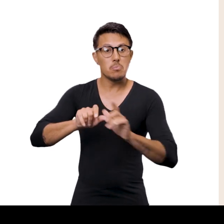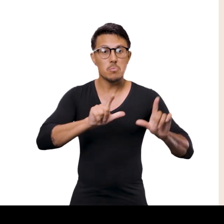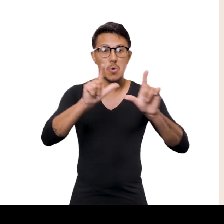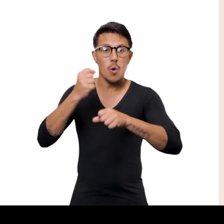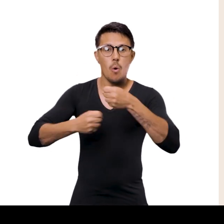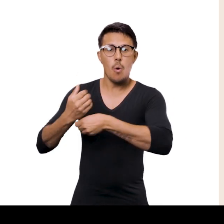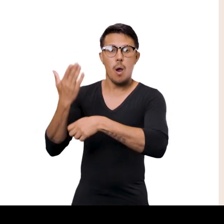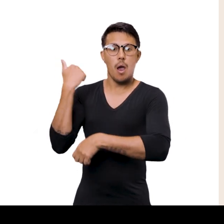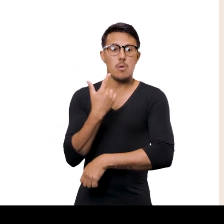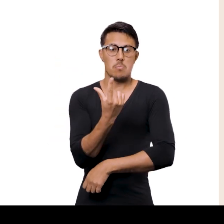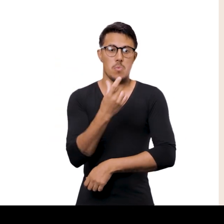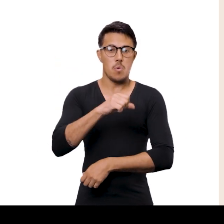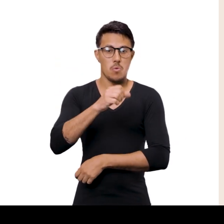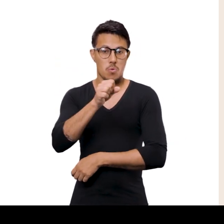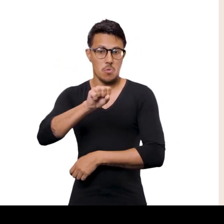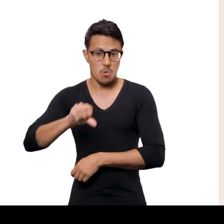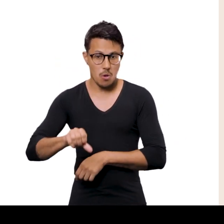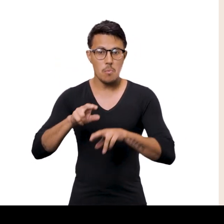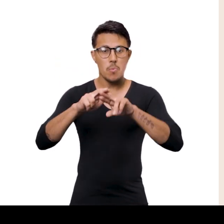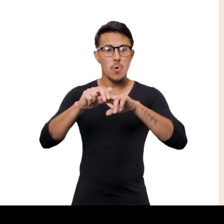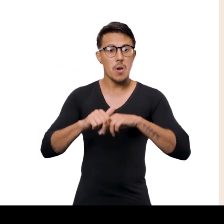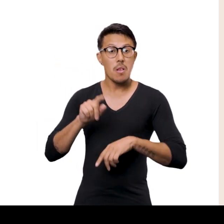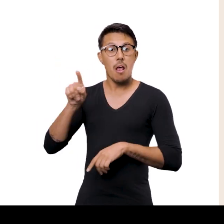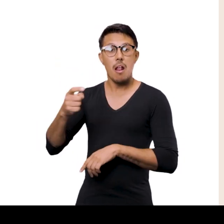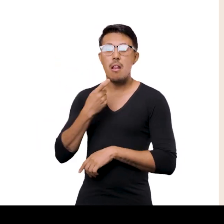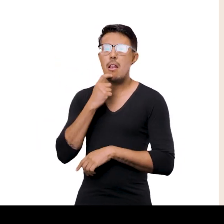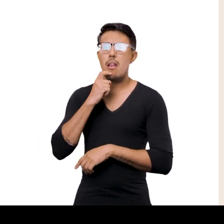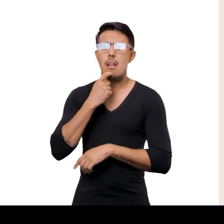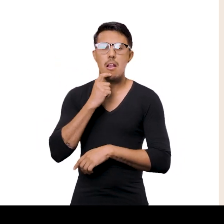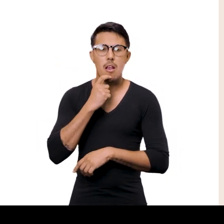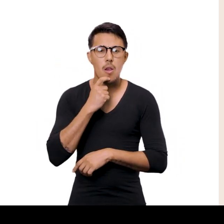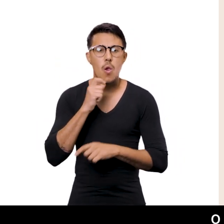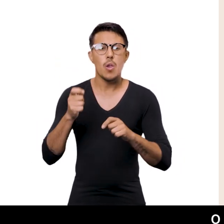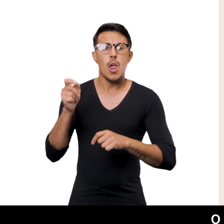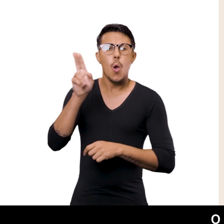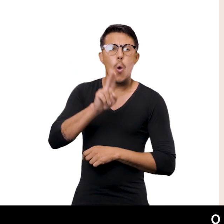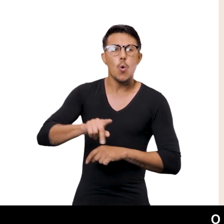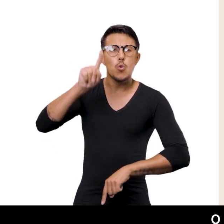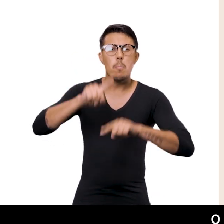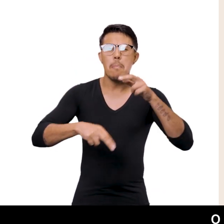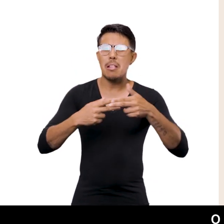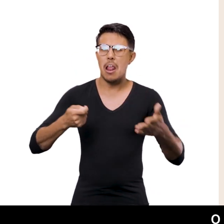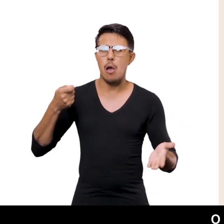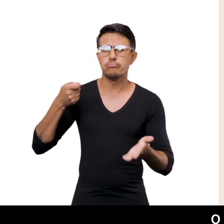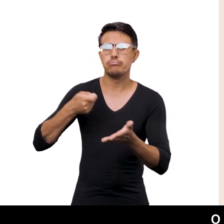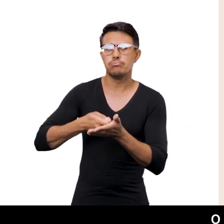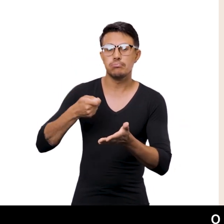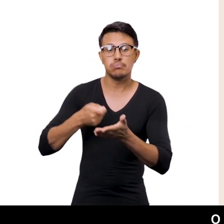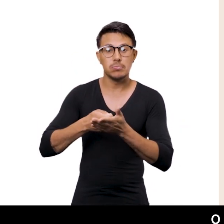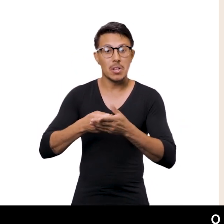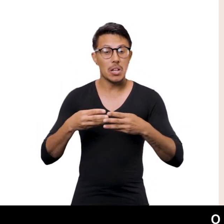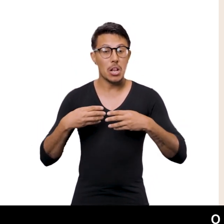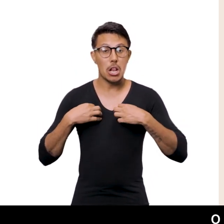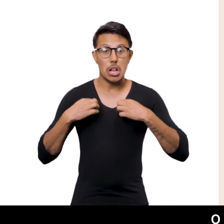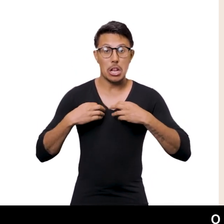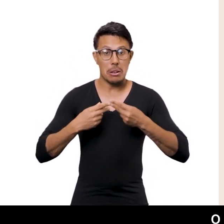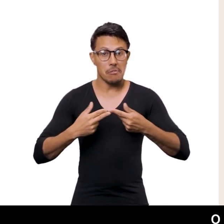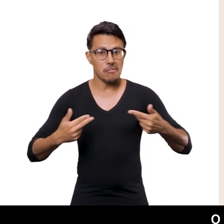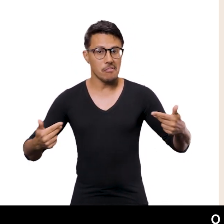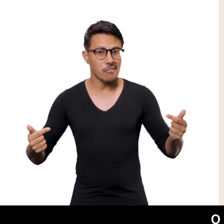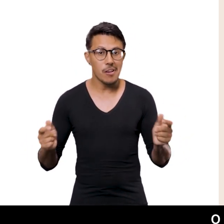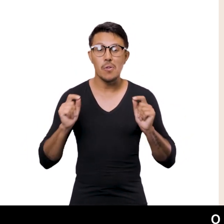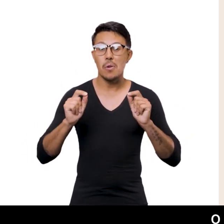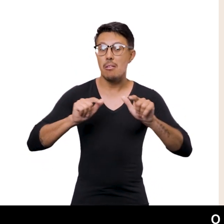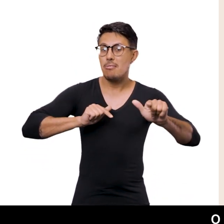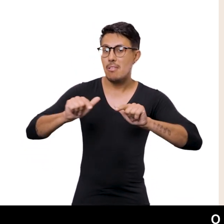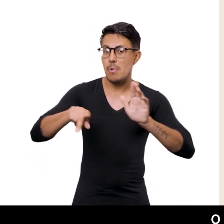de 1989, quando Leonilson radicaliza o uso de novos materiais têxteis não